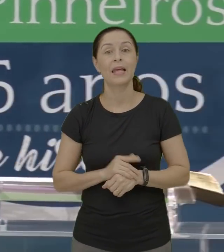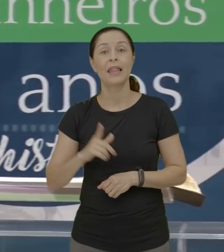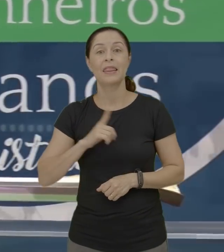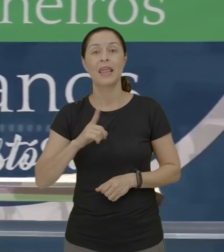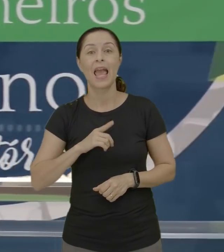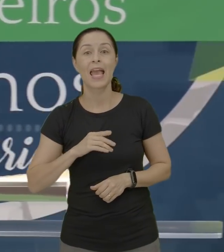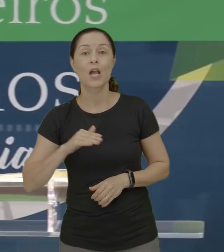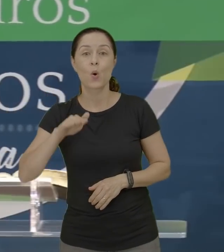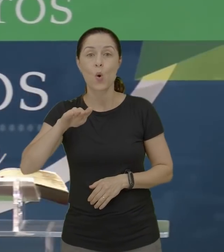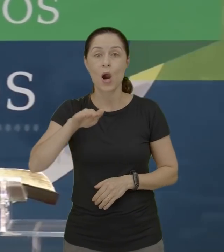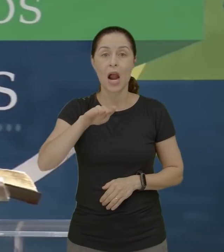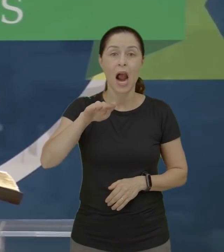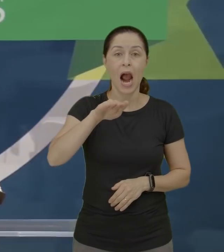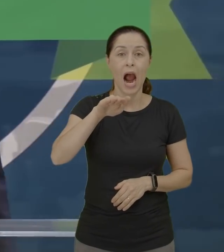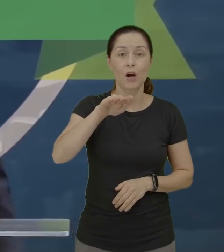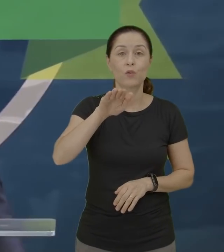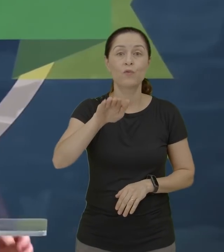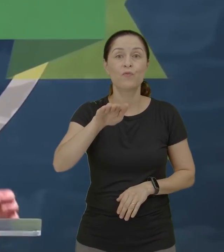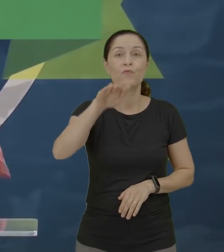Essa palavra aqui.